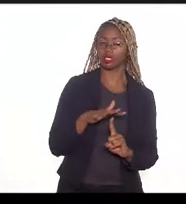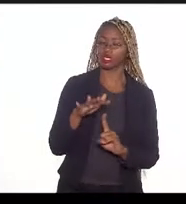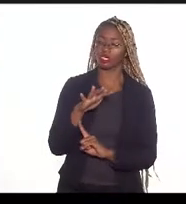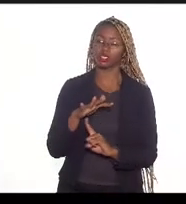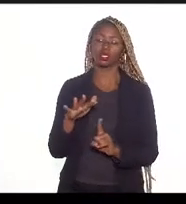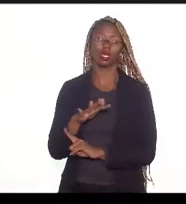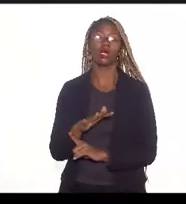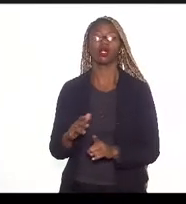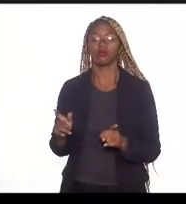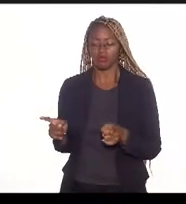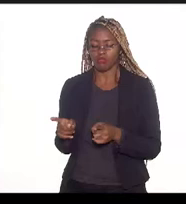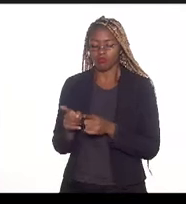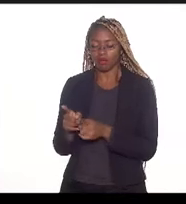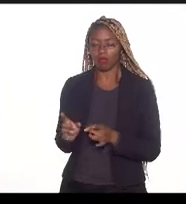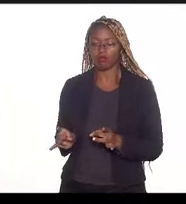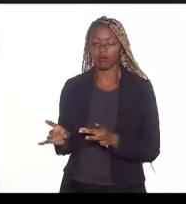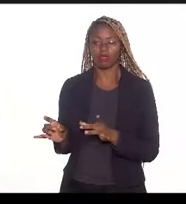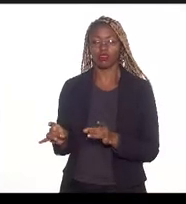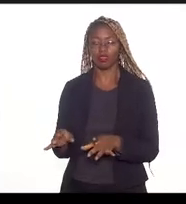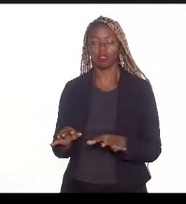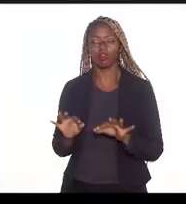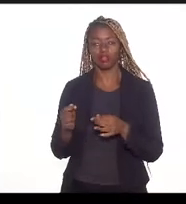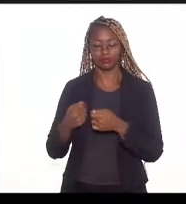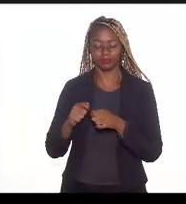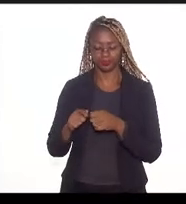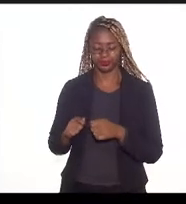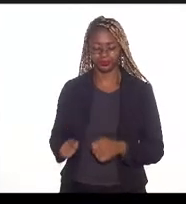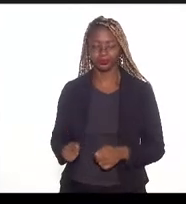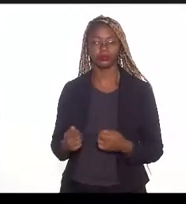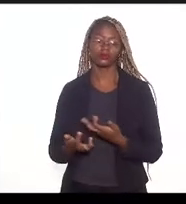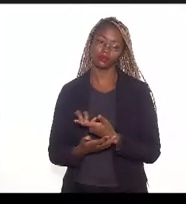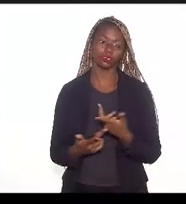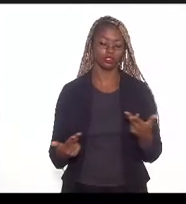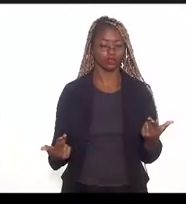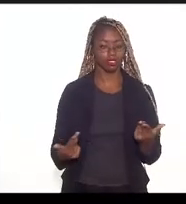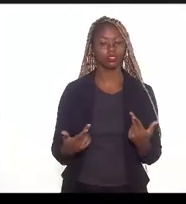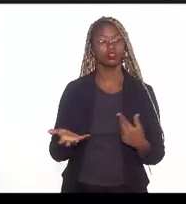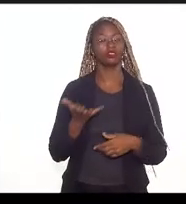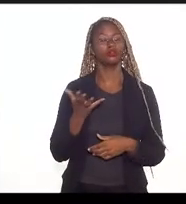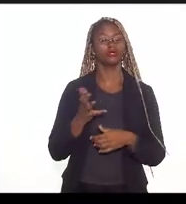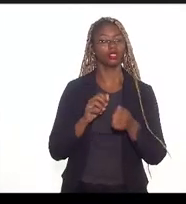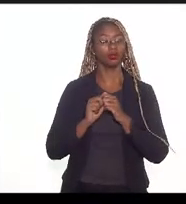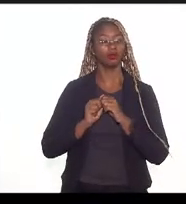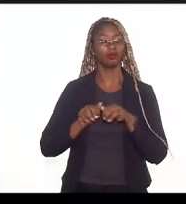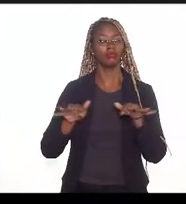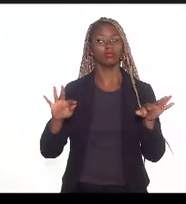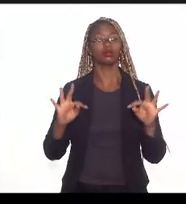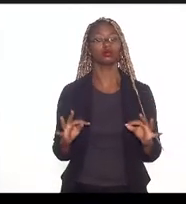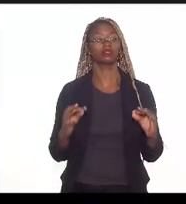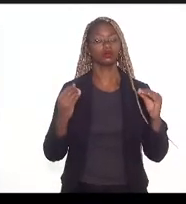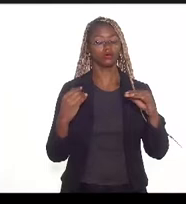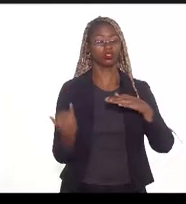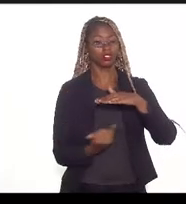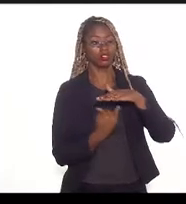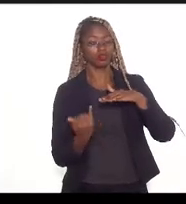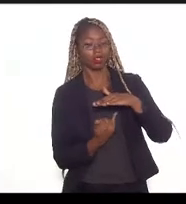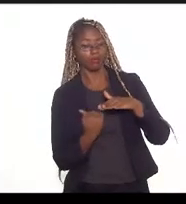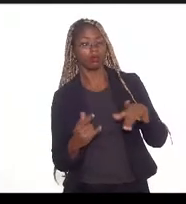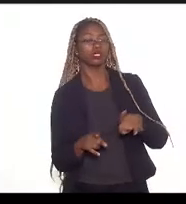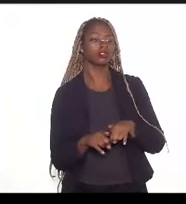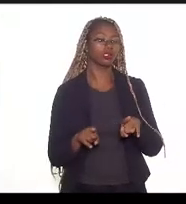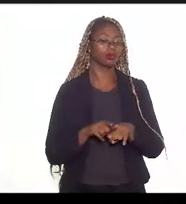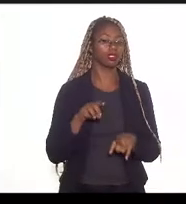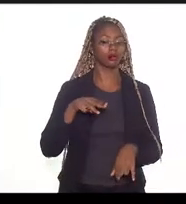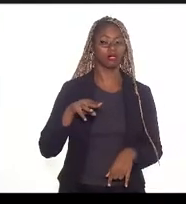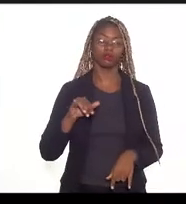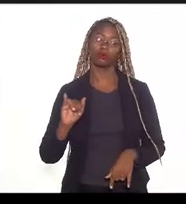e pequenos empreendedores, costureiras, cabeleireiras, ou seja, a gente está querendo abranger todos, desde o informal até o micro e pequeno,